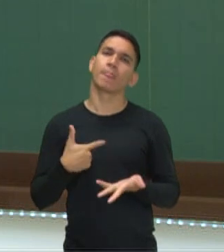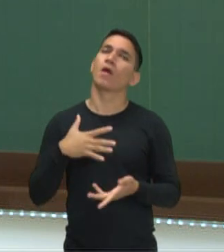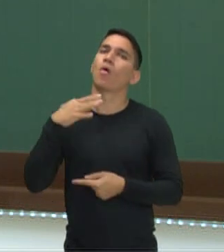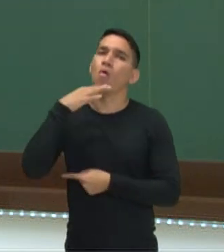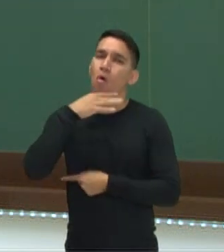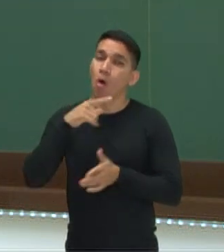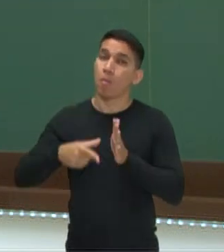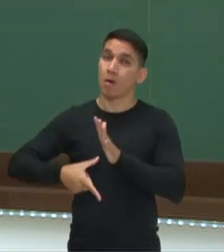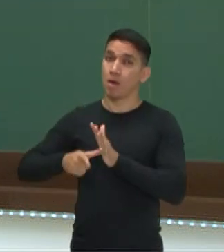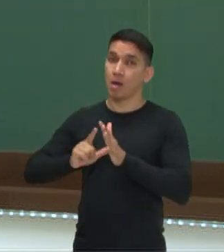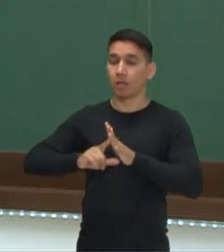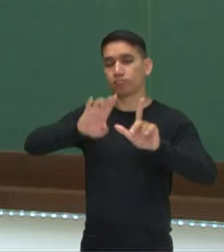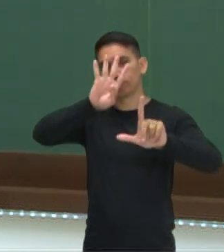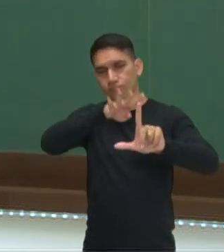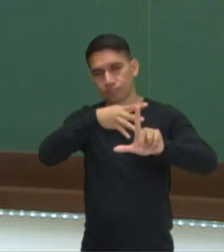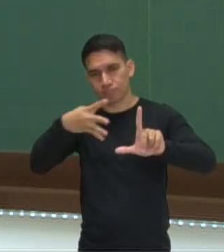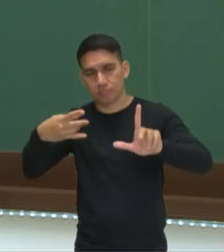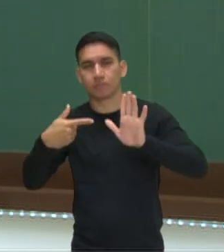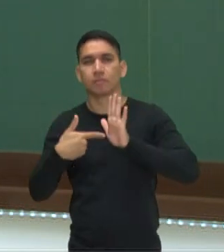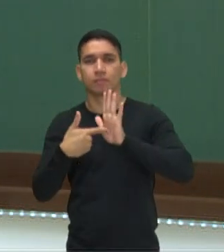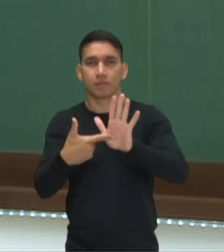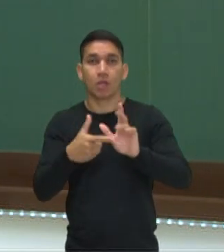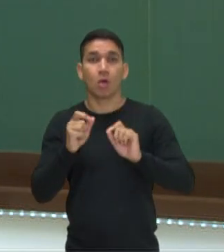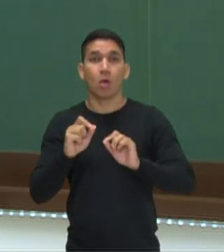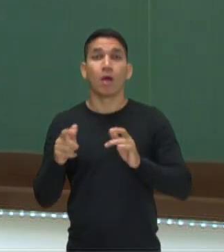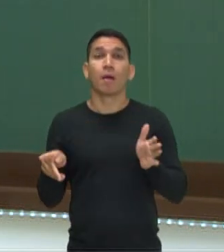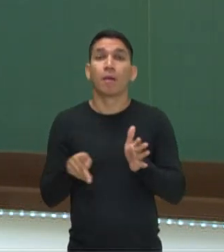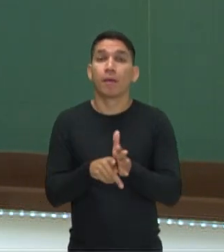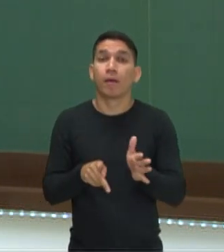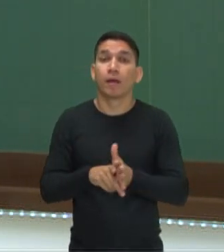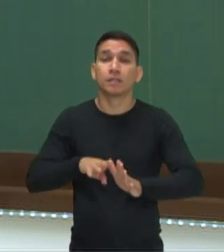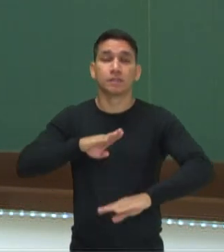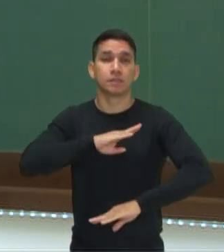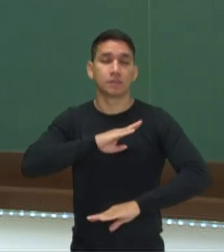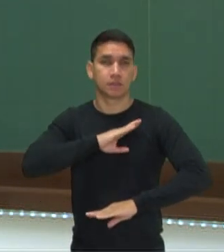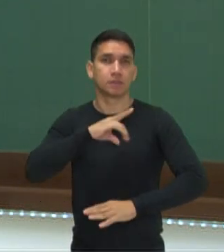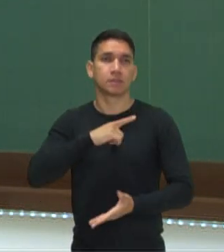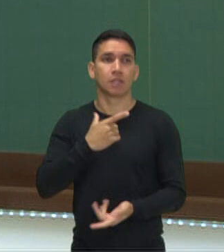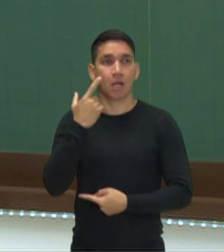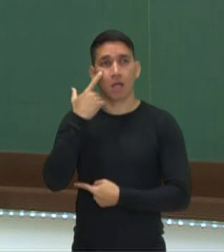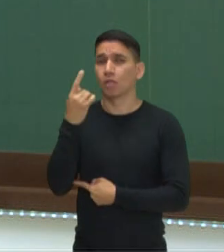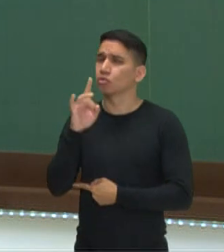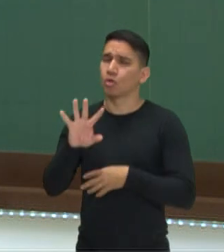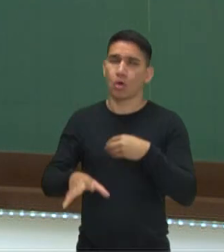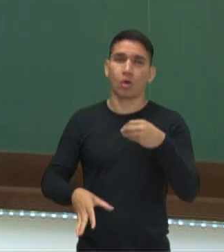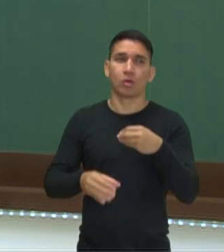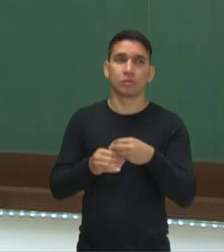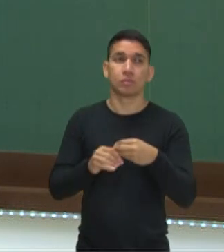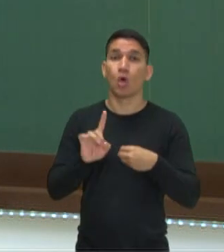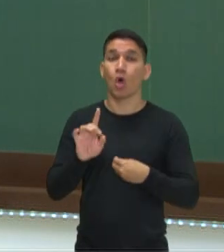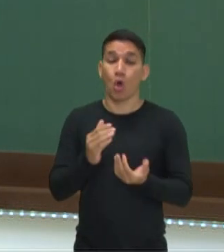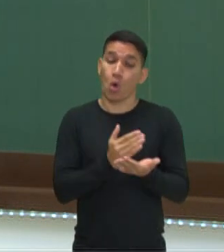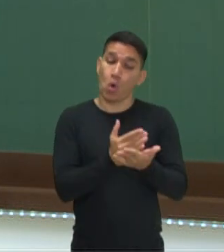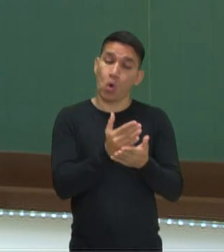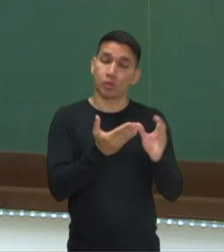vai fazer um gráfico, né, que representa essa situação. Então, é só completar, pessoal.